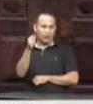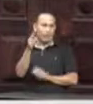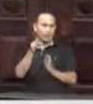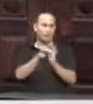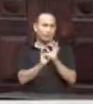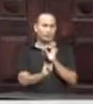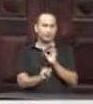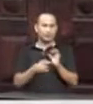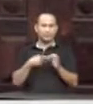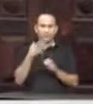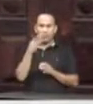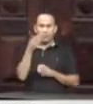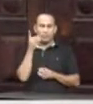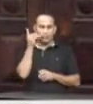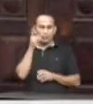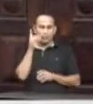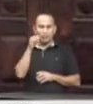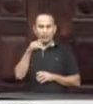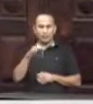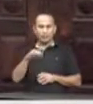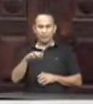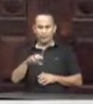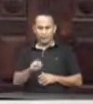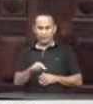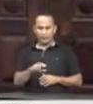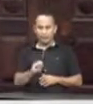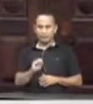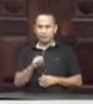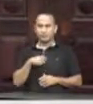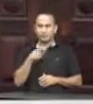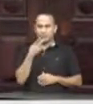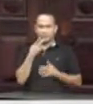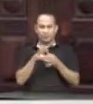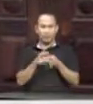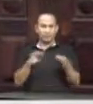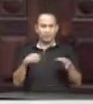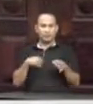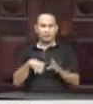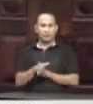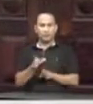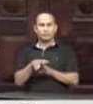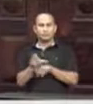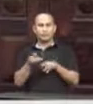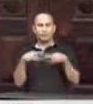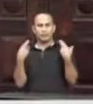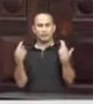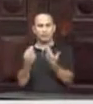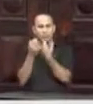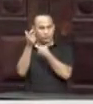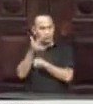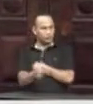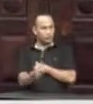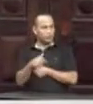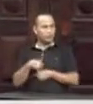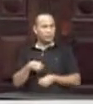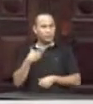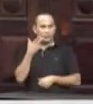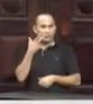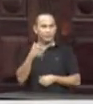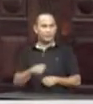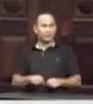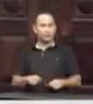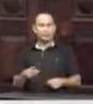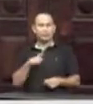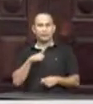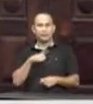dito aqui pelo deputado Gilberto Palmares, não é possível autorizar que um conselho se reúna remotamente e que se tome